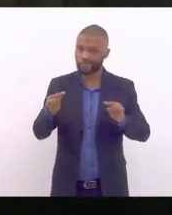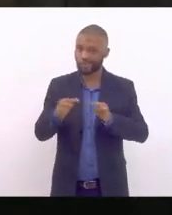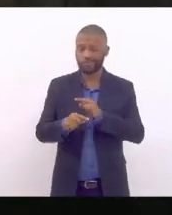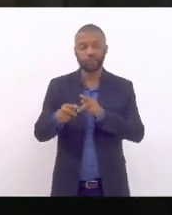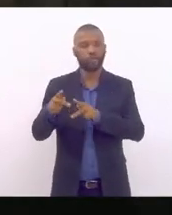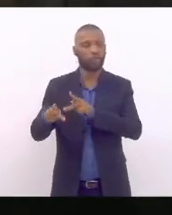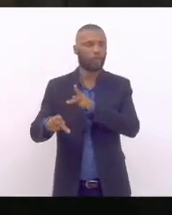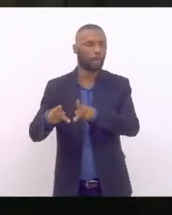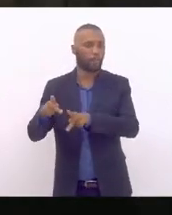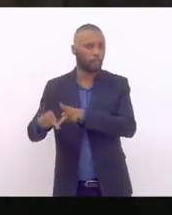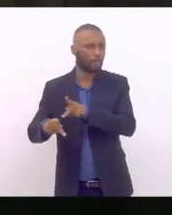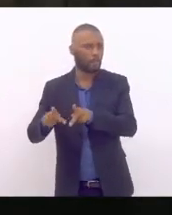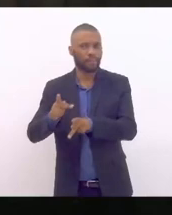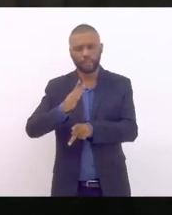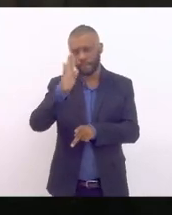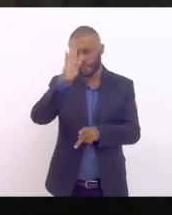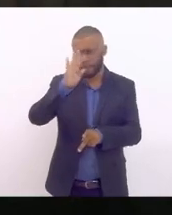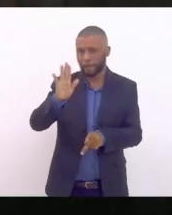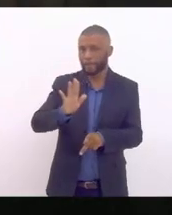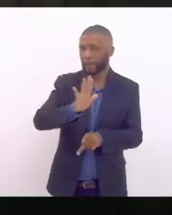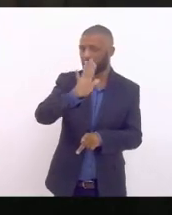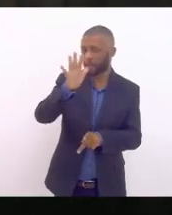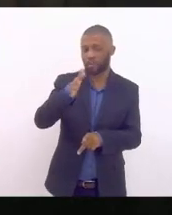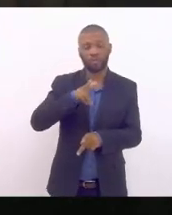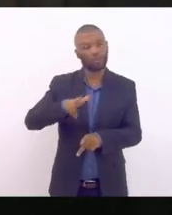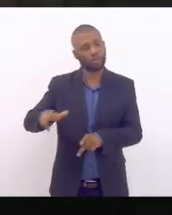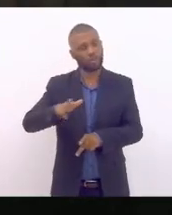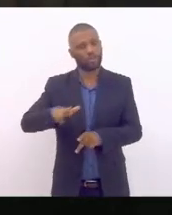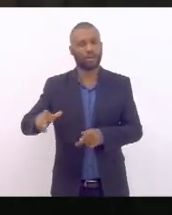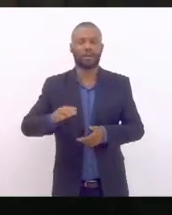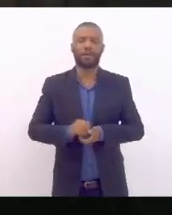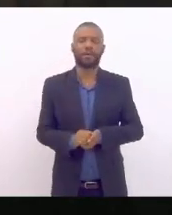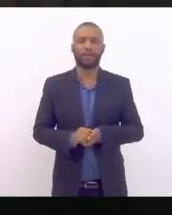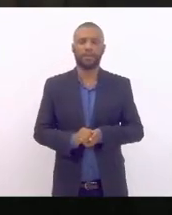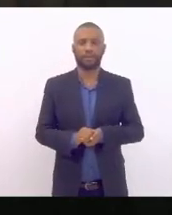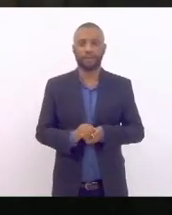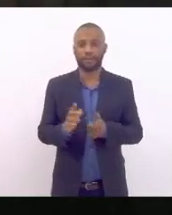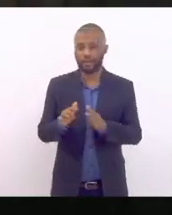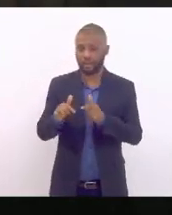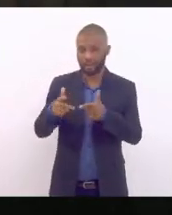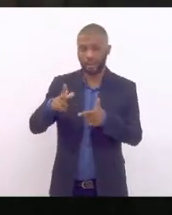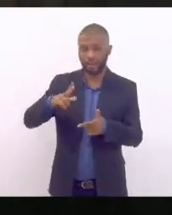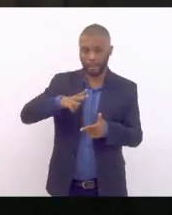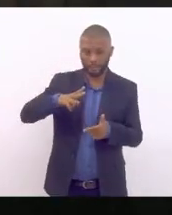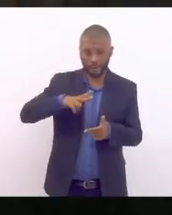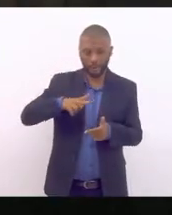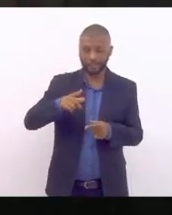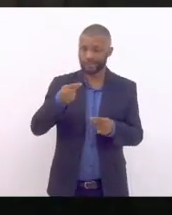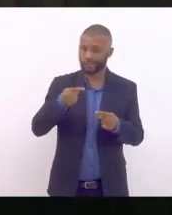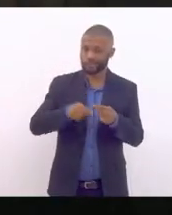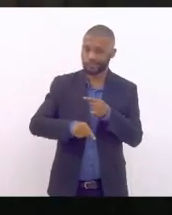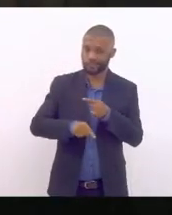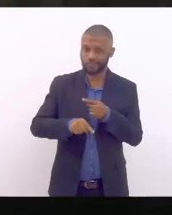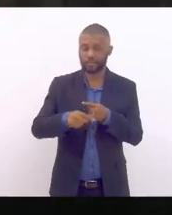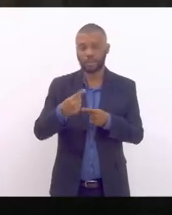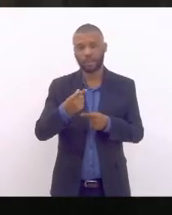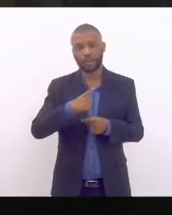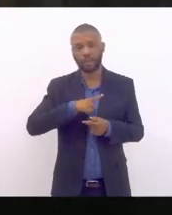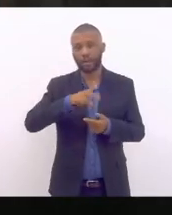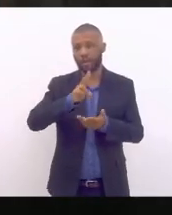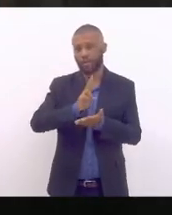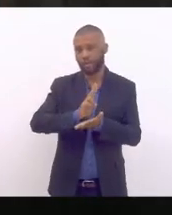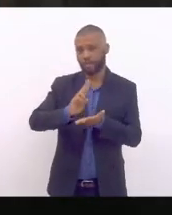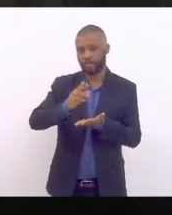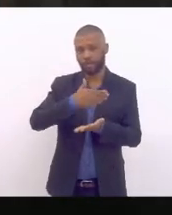do povo não é o projeto do brasileiro não é o projeto da iniciativa privada da gente ter uma